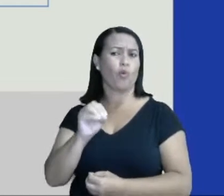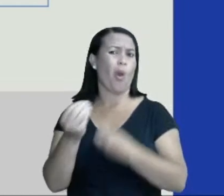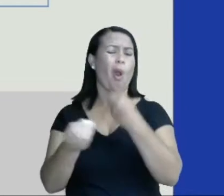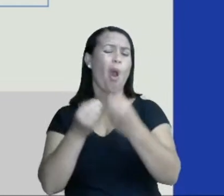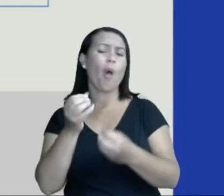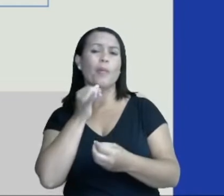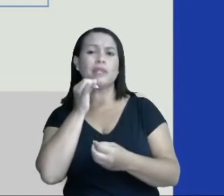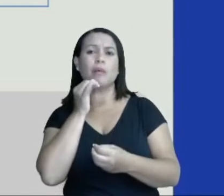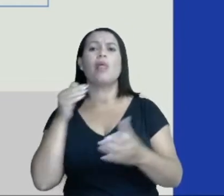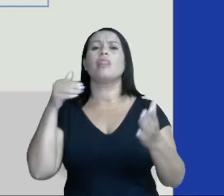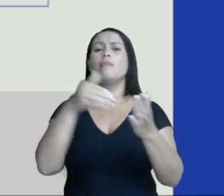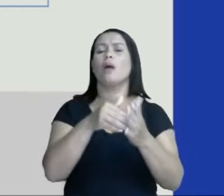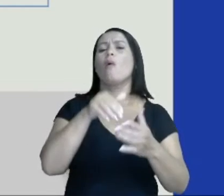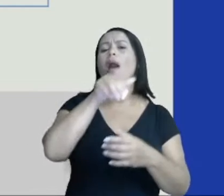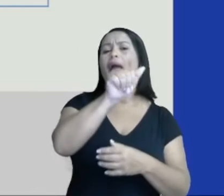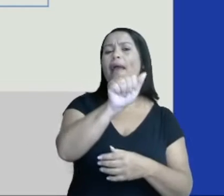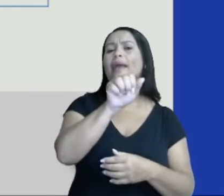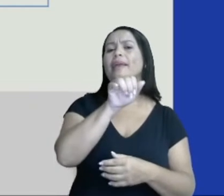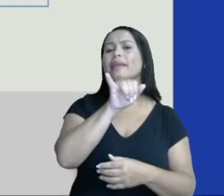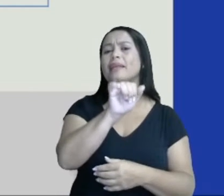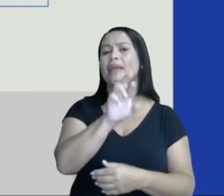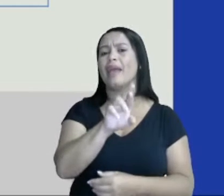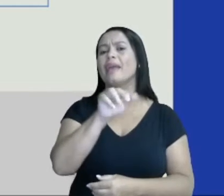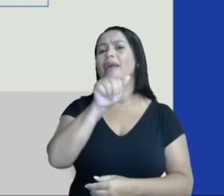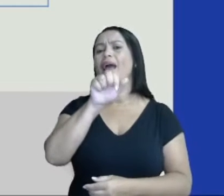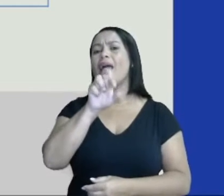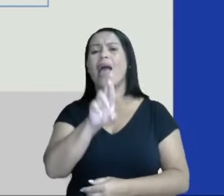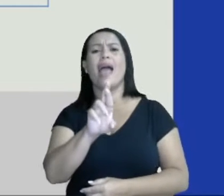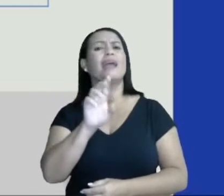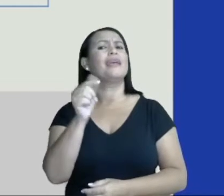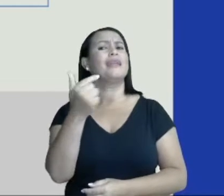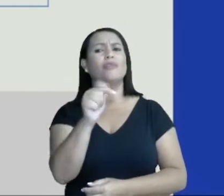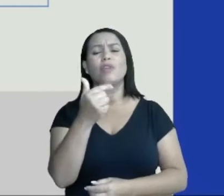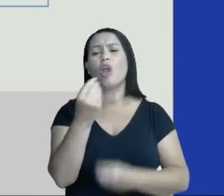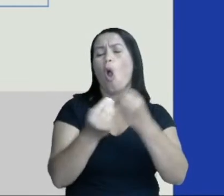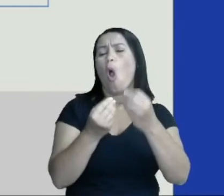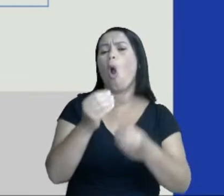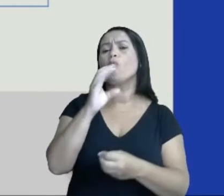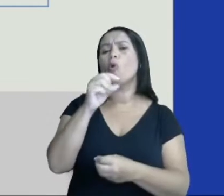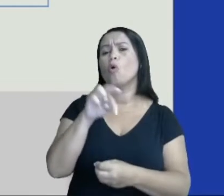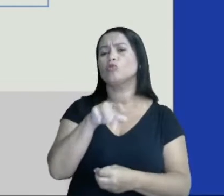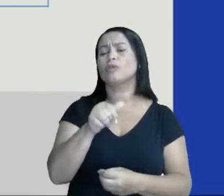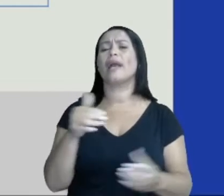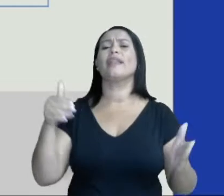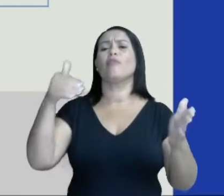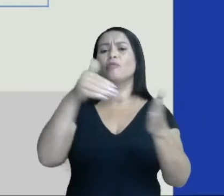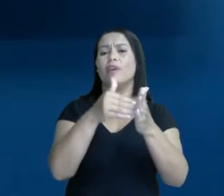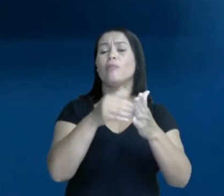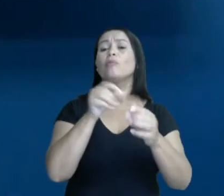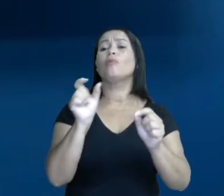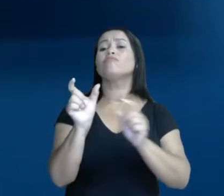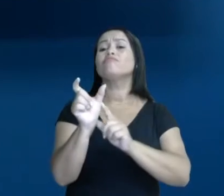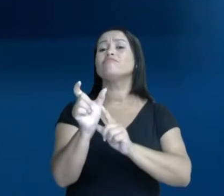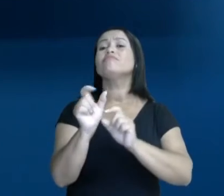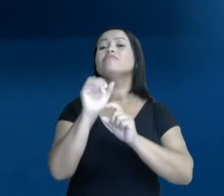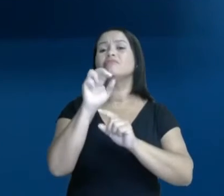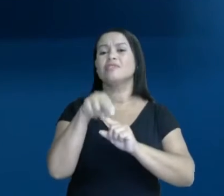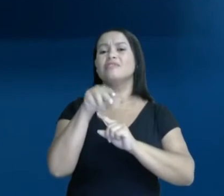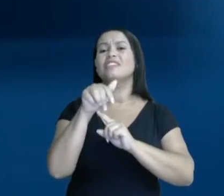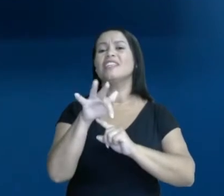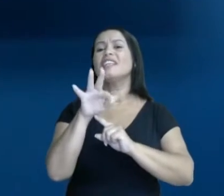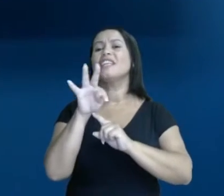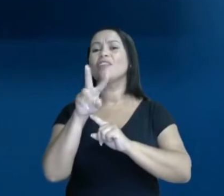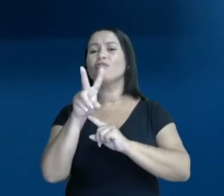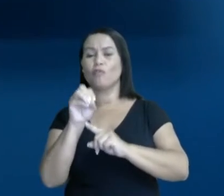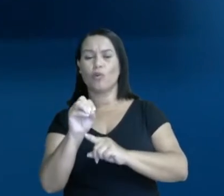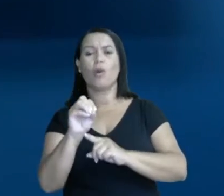com AR, ER ou IR, que ele não está conjugado, é a forma do verbo no infinitivo. E ele no gerúndio é quando